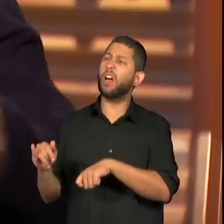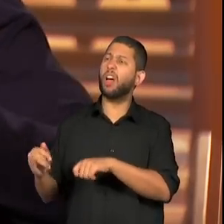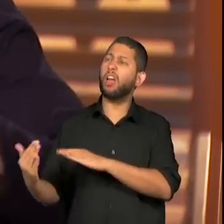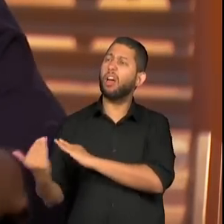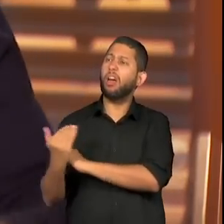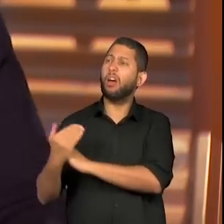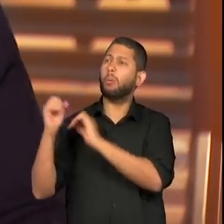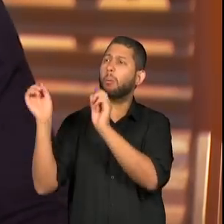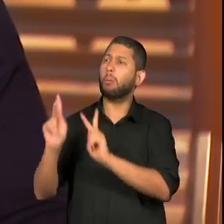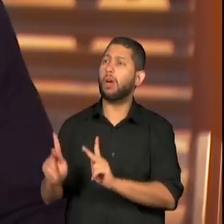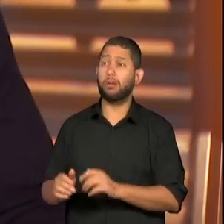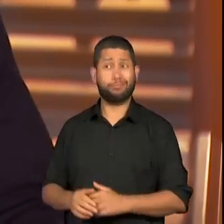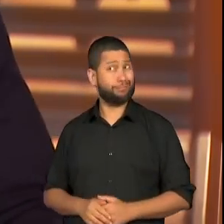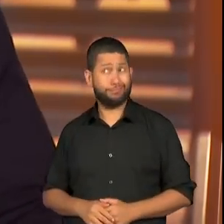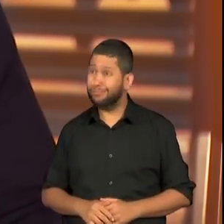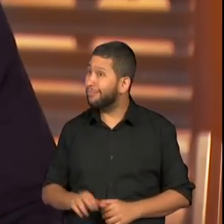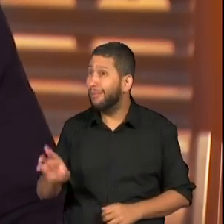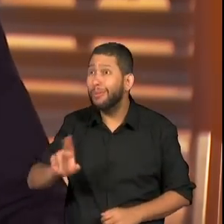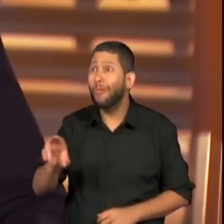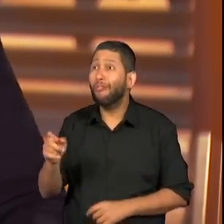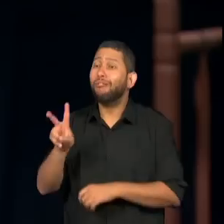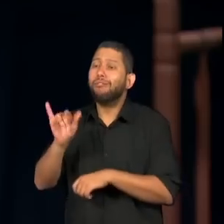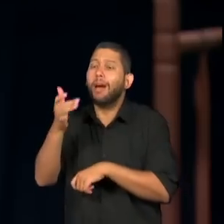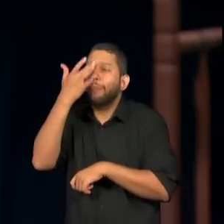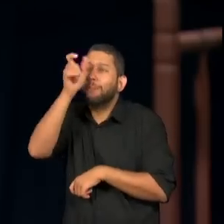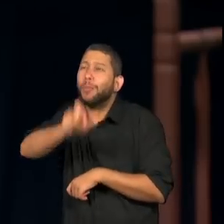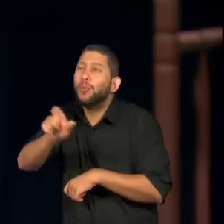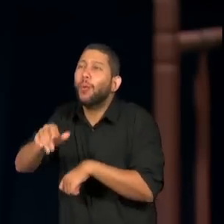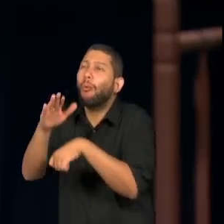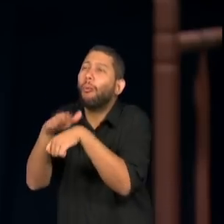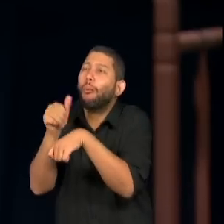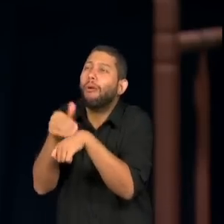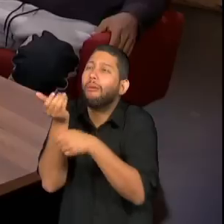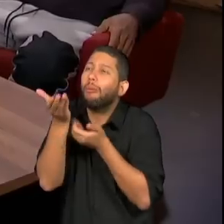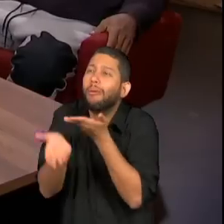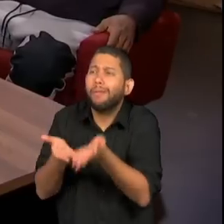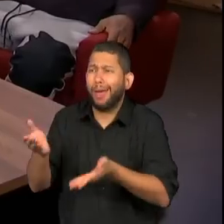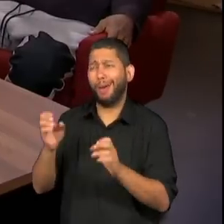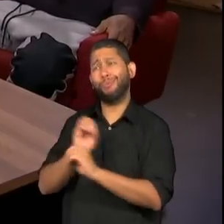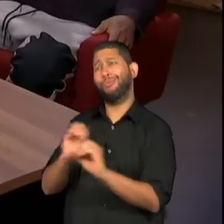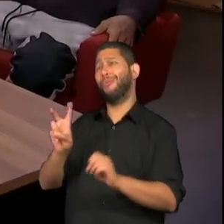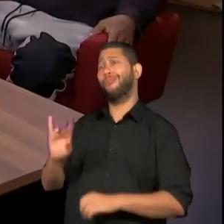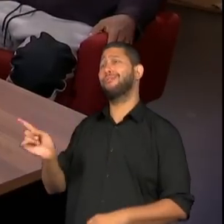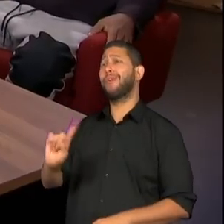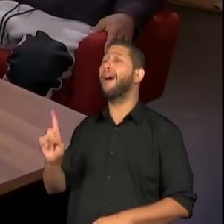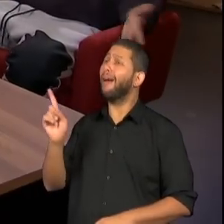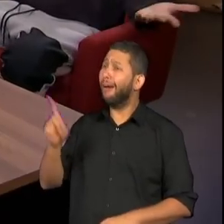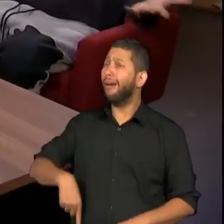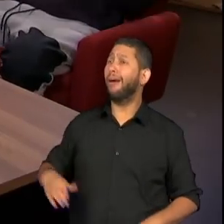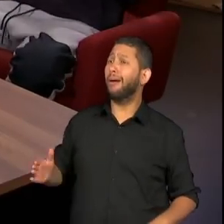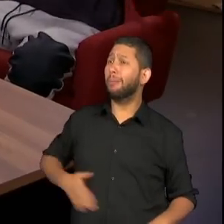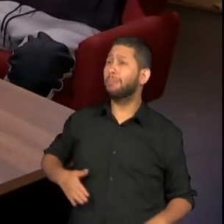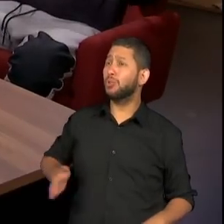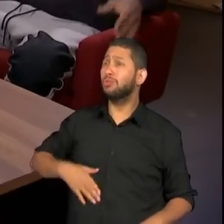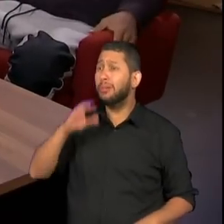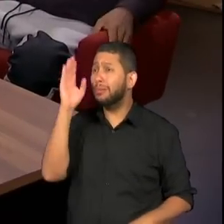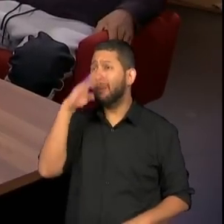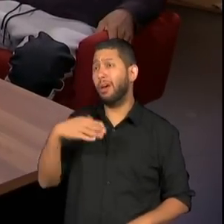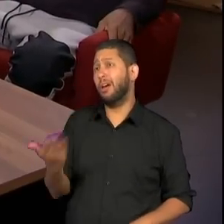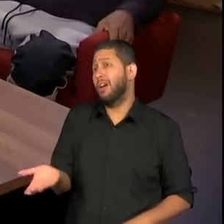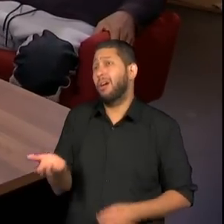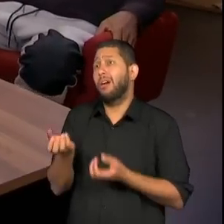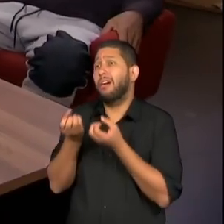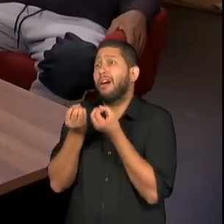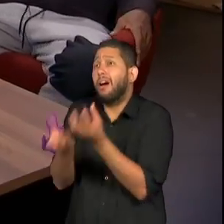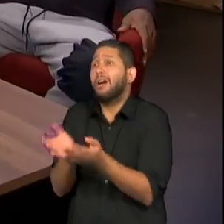Um alento, uma visão, pô. Coerente. Um projeto de país. Não, tá? Pô. Eu sou um bandido, pô. Não vai sair dali a salvação.